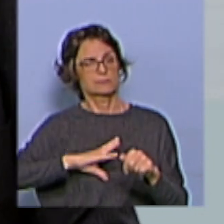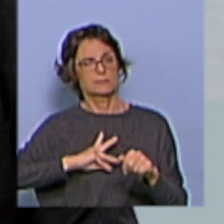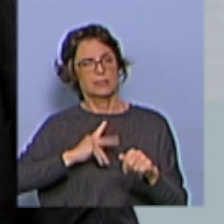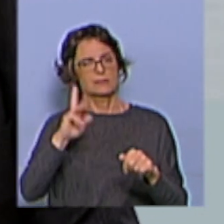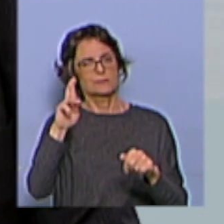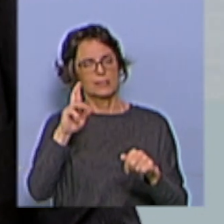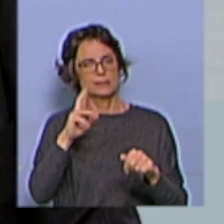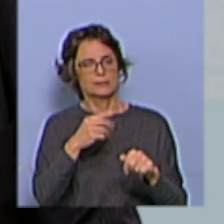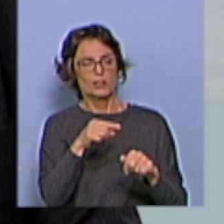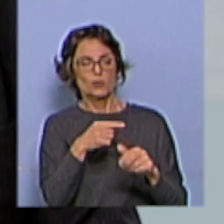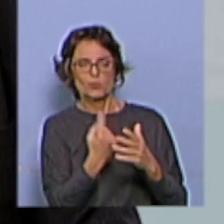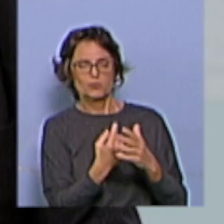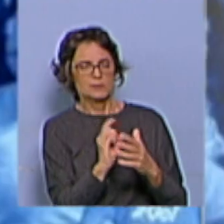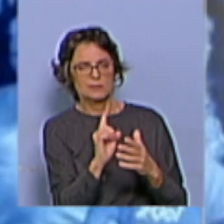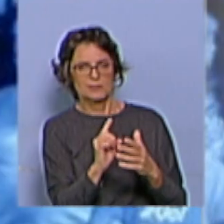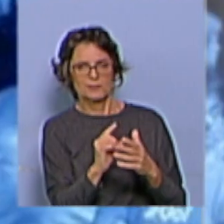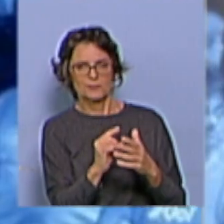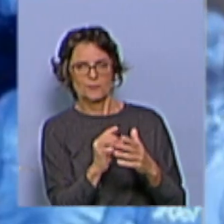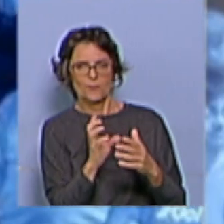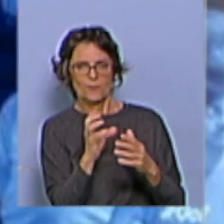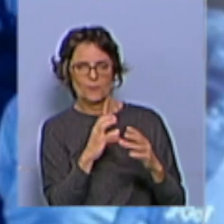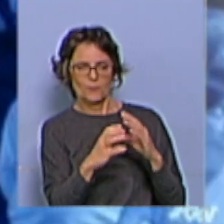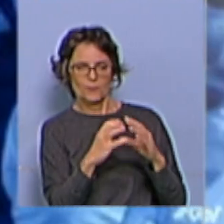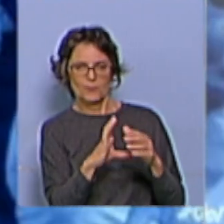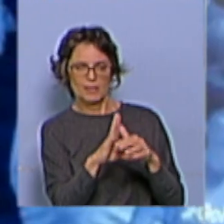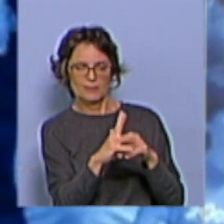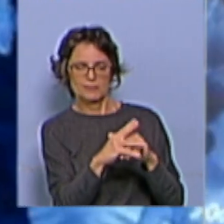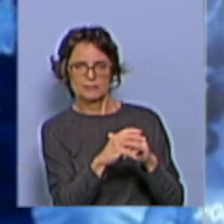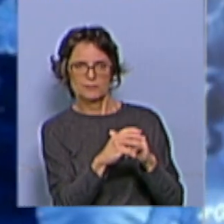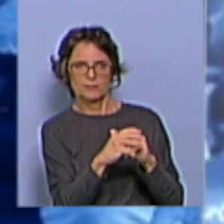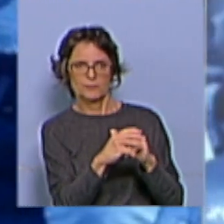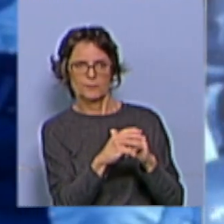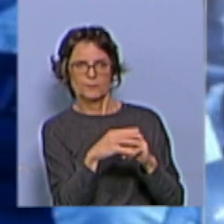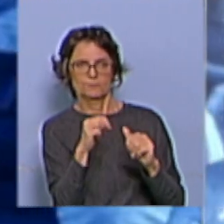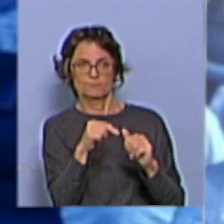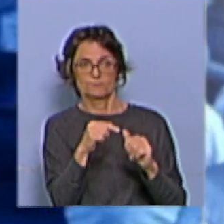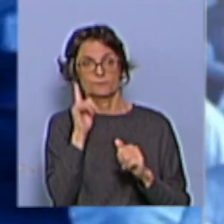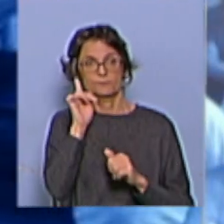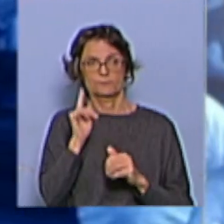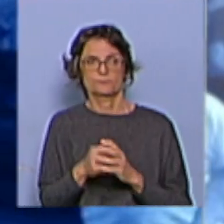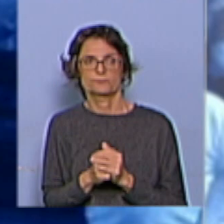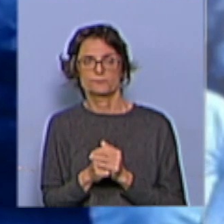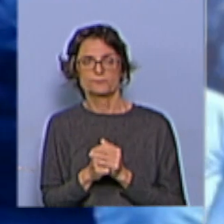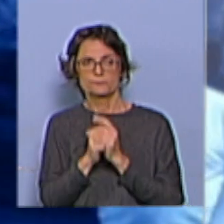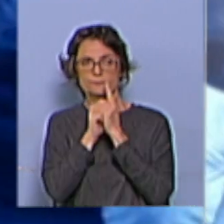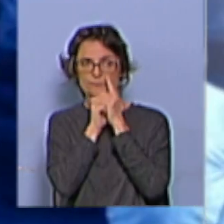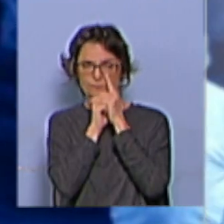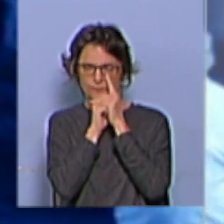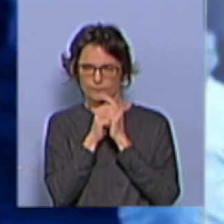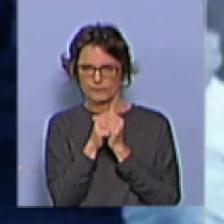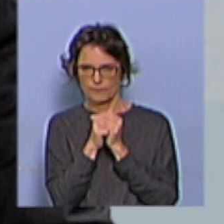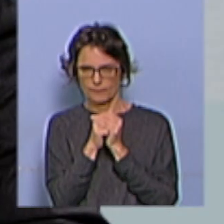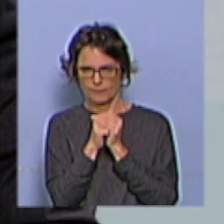estás sozinho. O Padre Fernando Sampaio acredita que, e nestes casos que está a referir, por vezes se